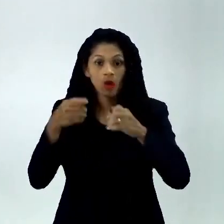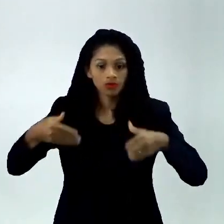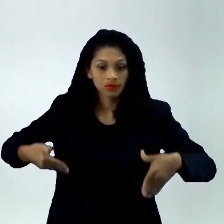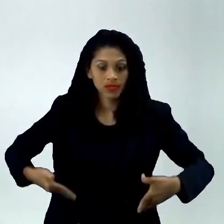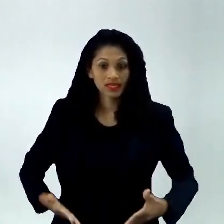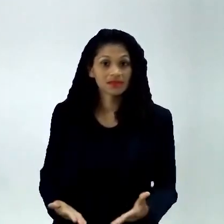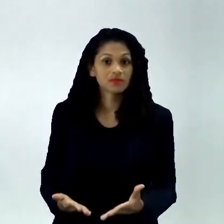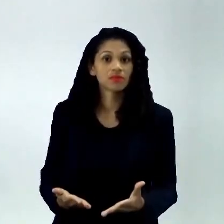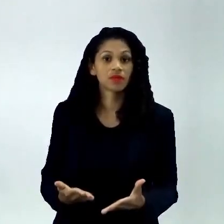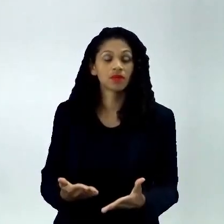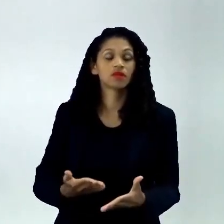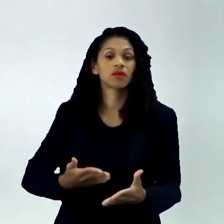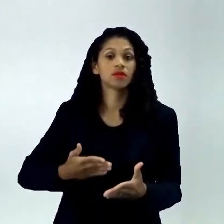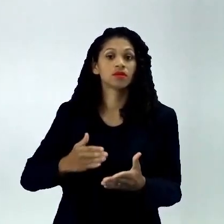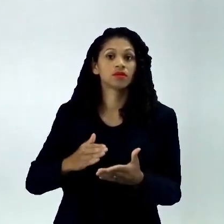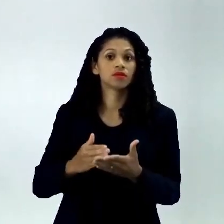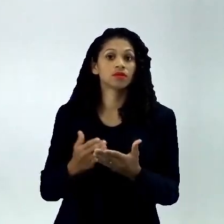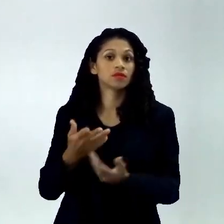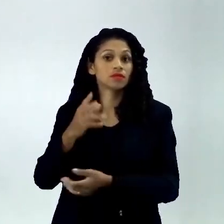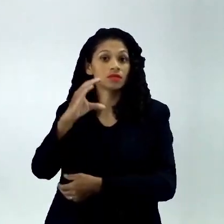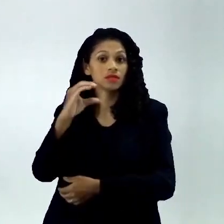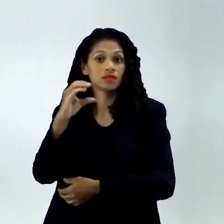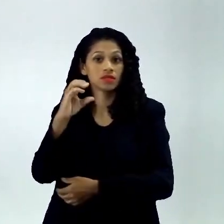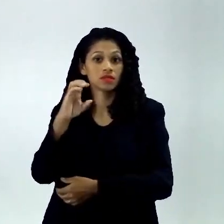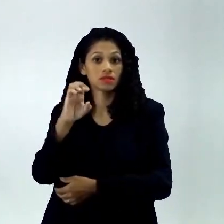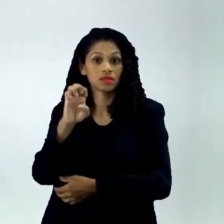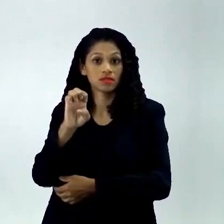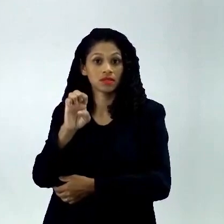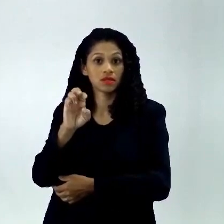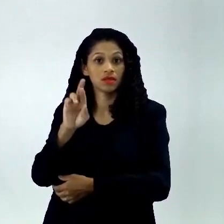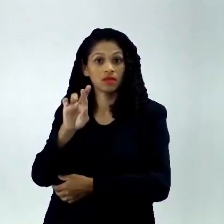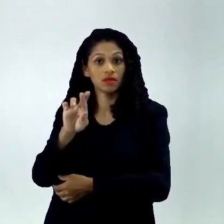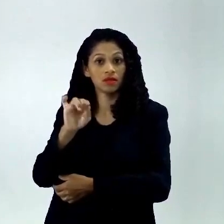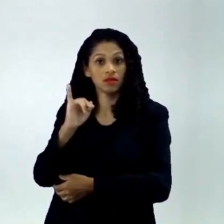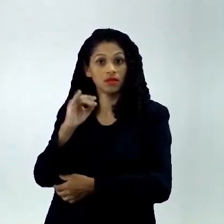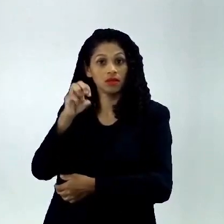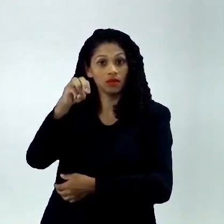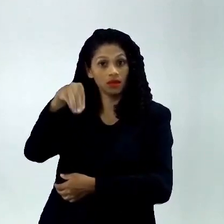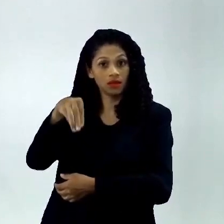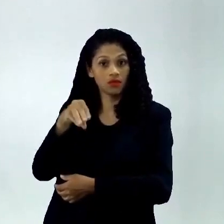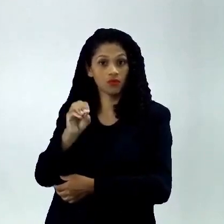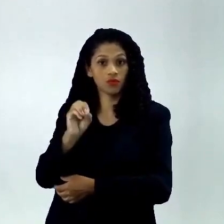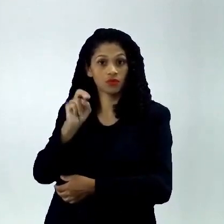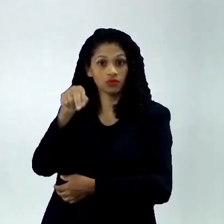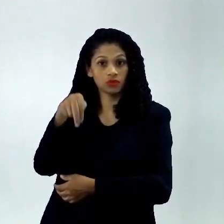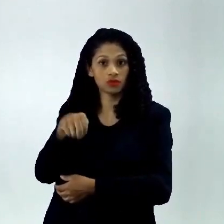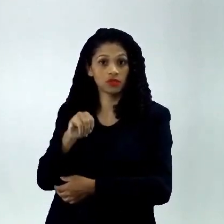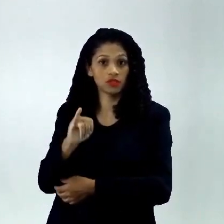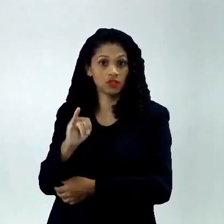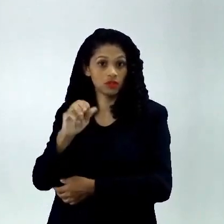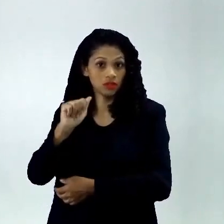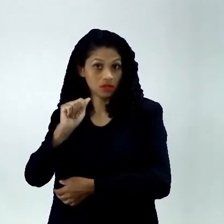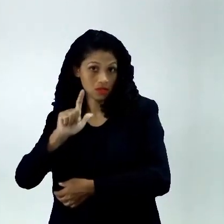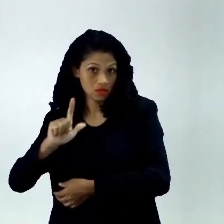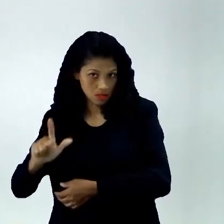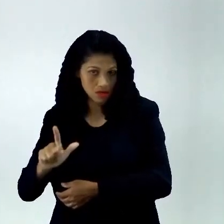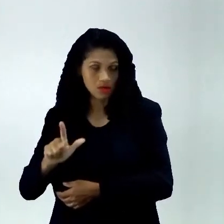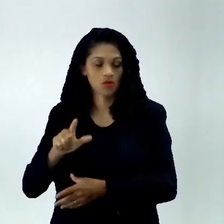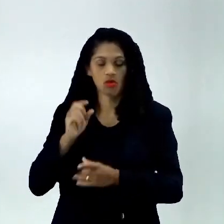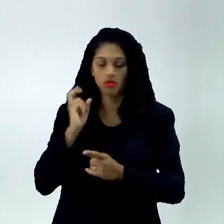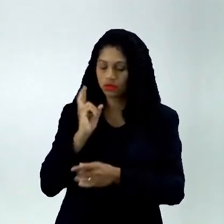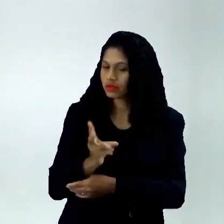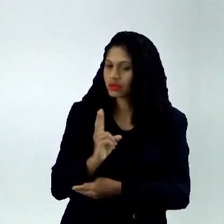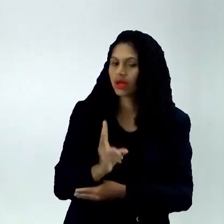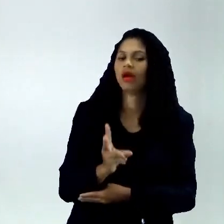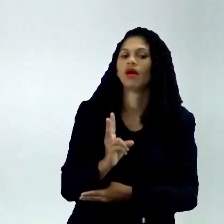algo cerimonial e de enaltecimento dos antepassados. Então, sempre também tem essa